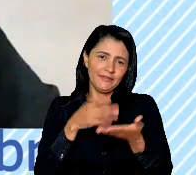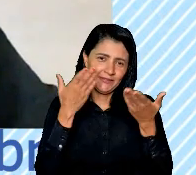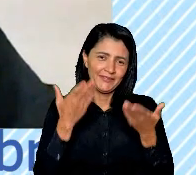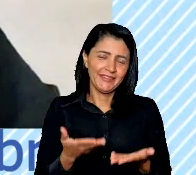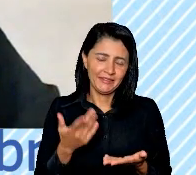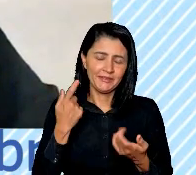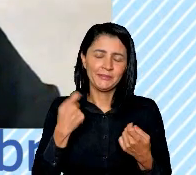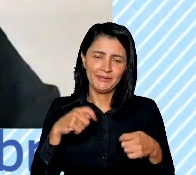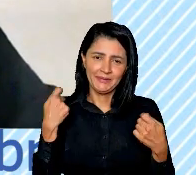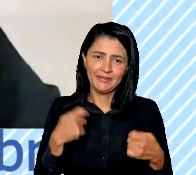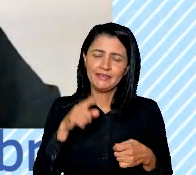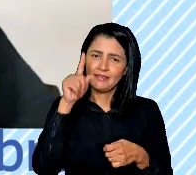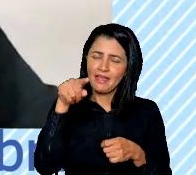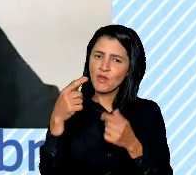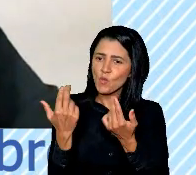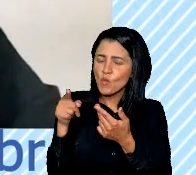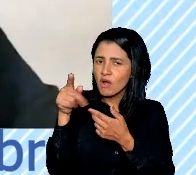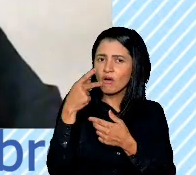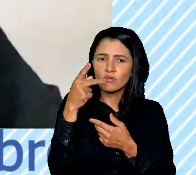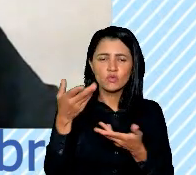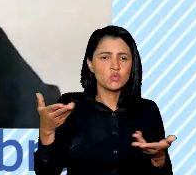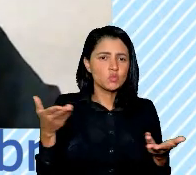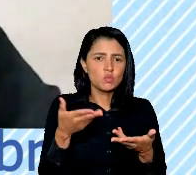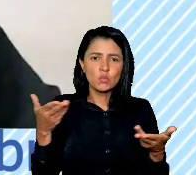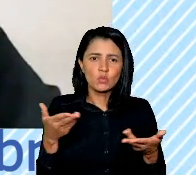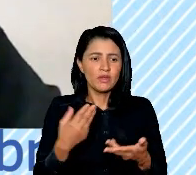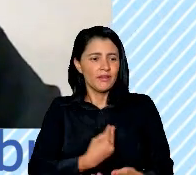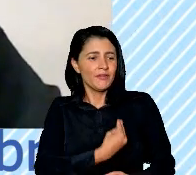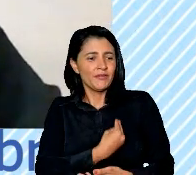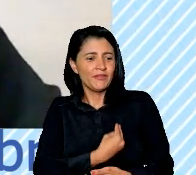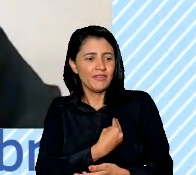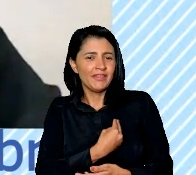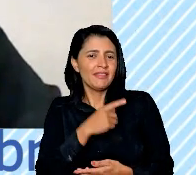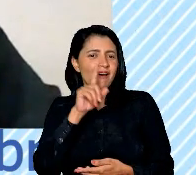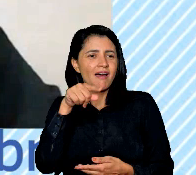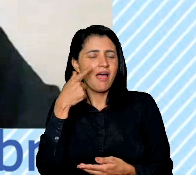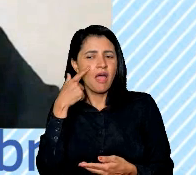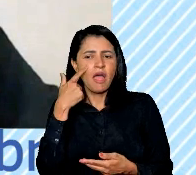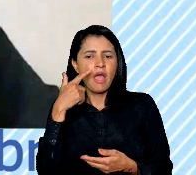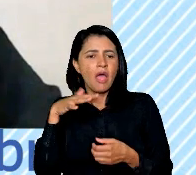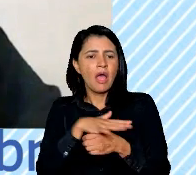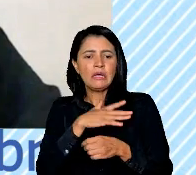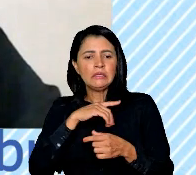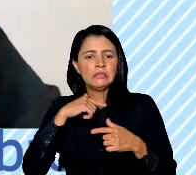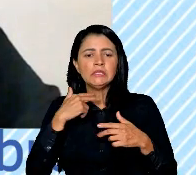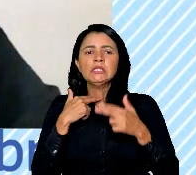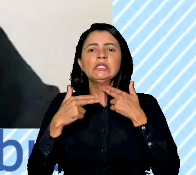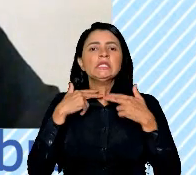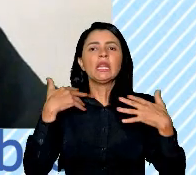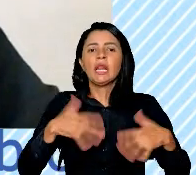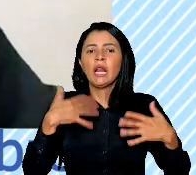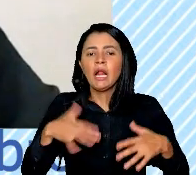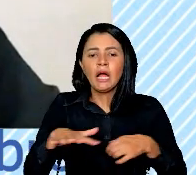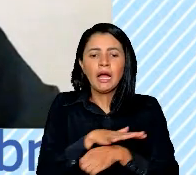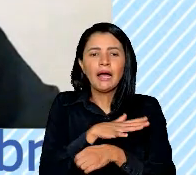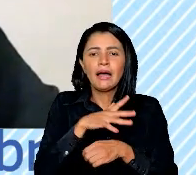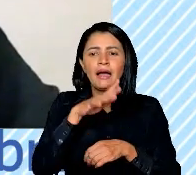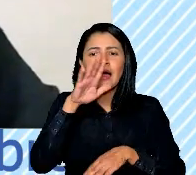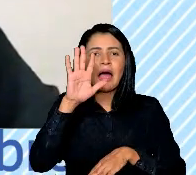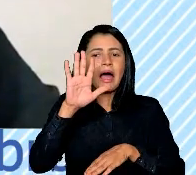desembargadora? É o que a senhora falou. Hoje a vida ela é tão cheia de atividades, ela é tão dinâmica que às vezes a